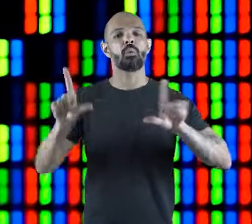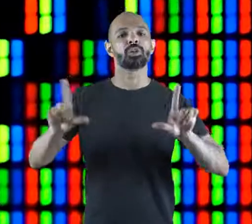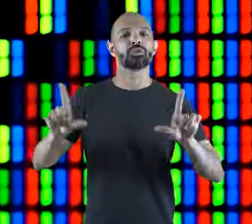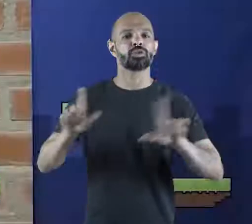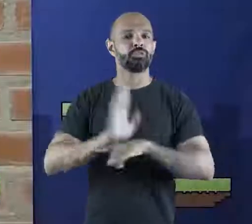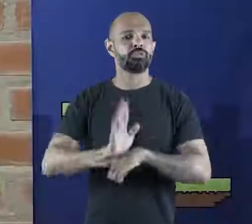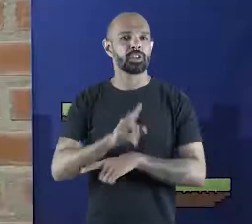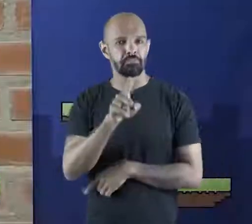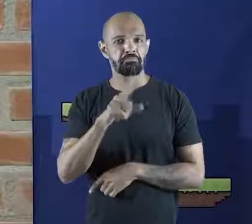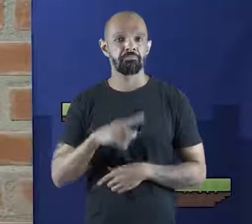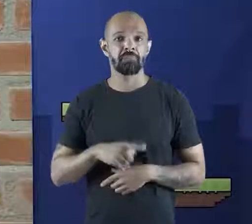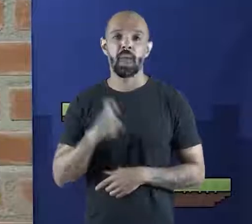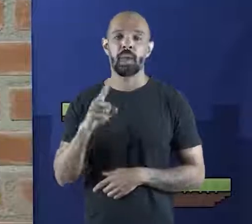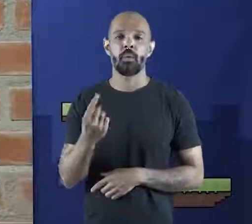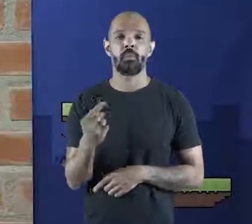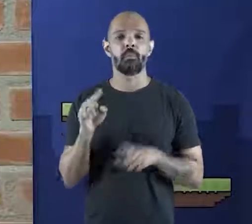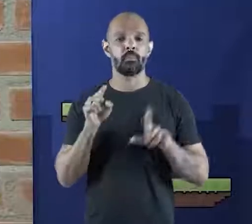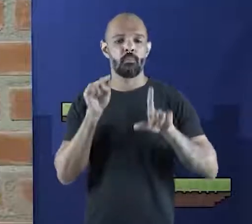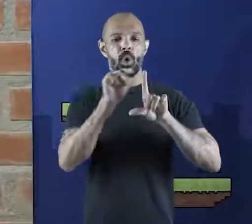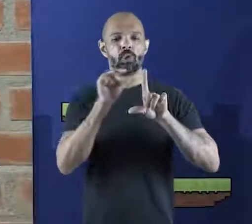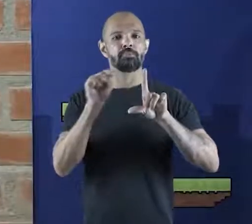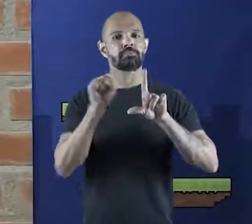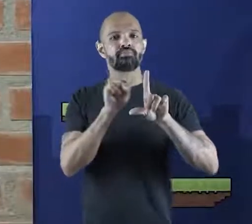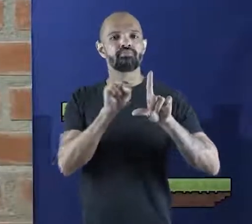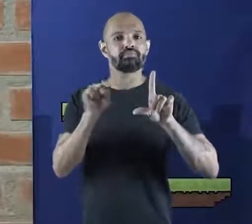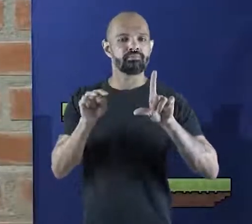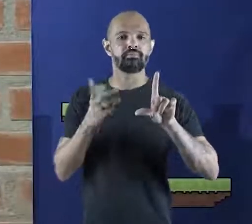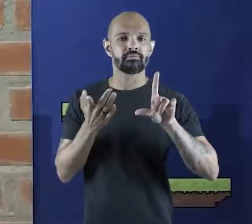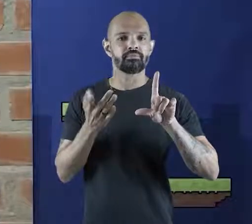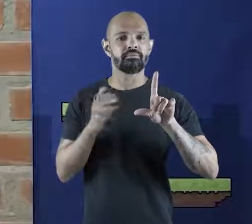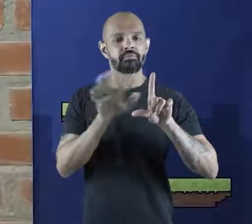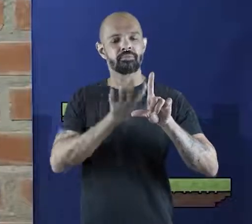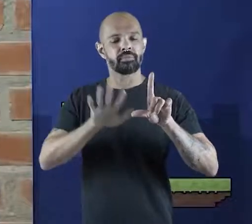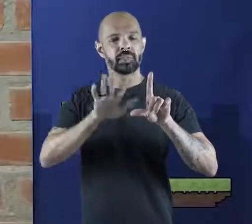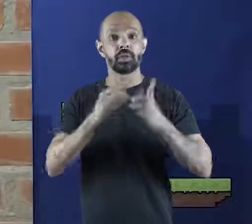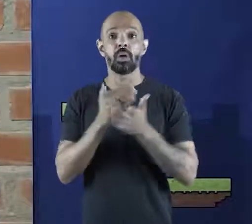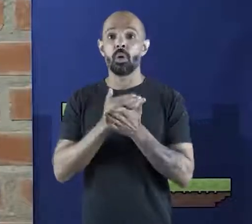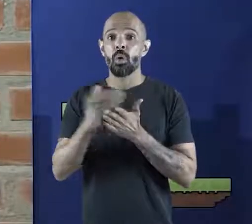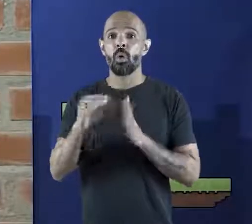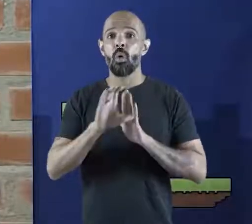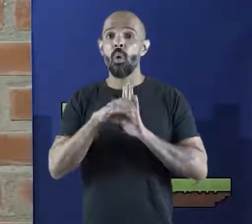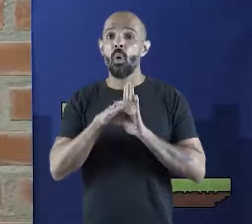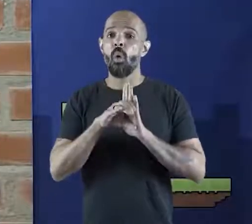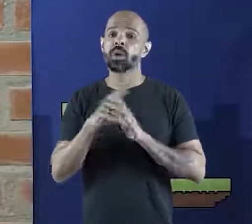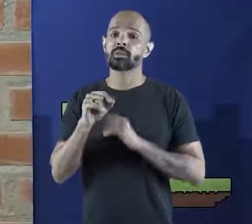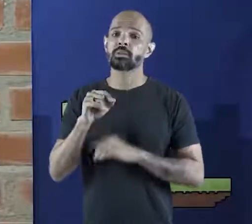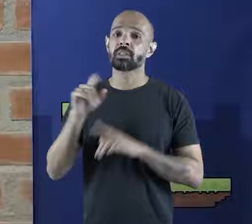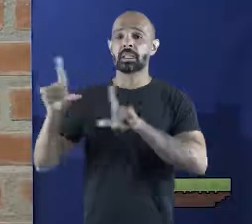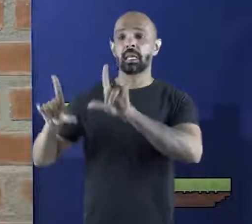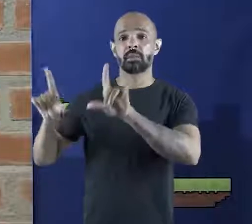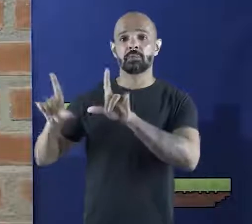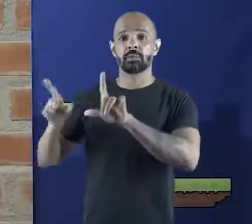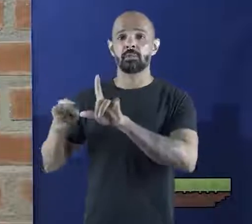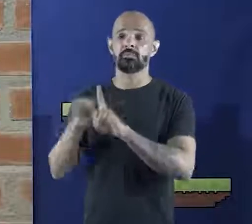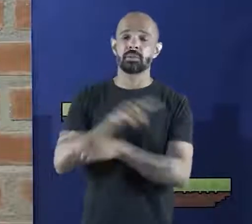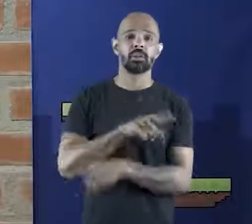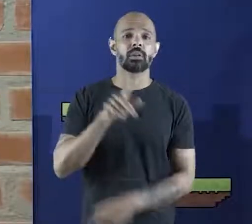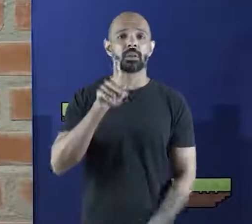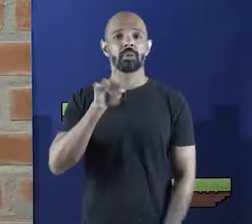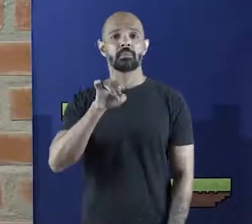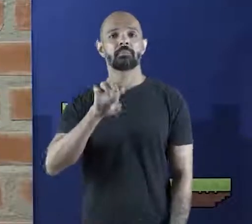de vídeo que você tem aí, ou seja, um pontinho na tela. Tá? Originalmente esse conceito veio dos televisores e basicamente